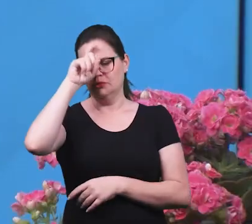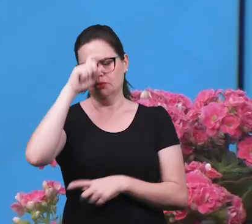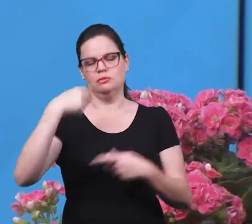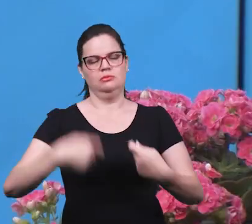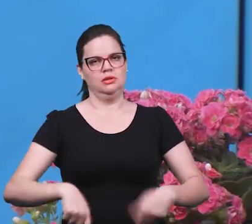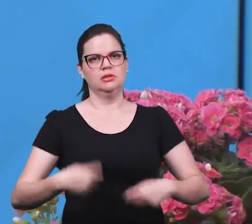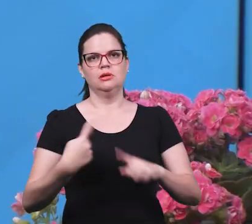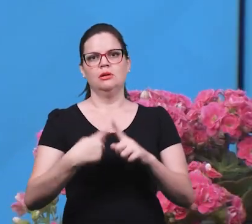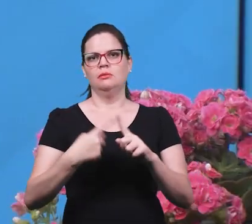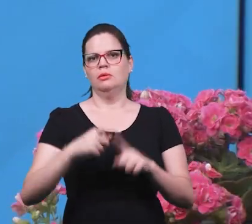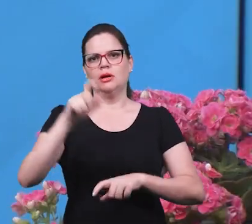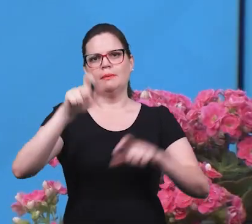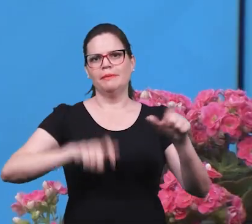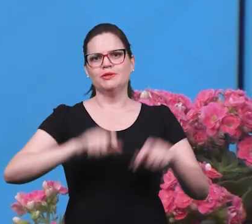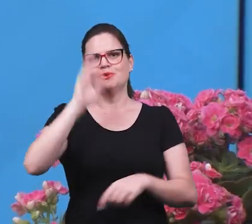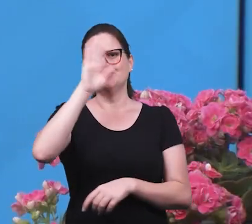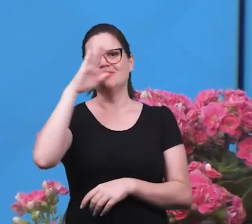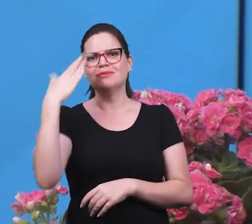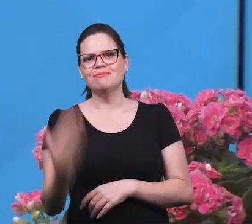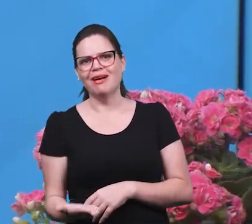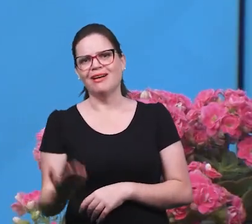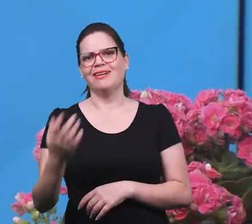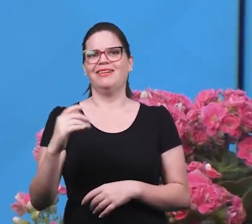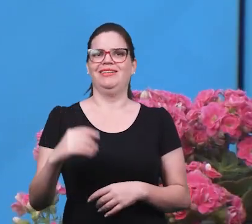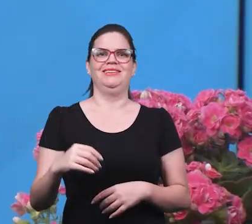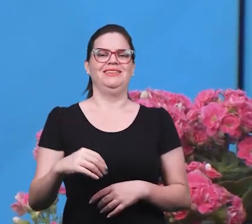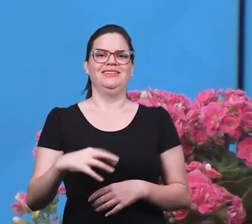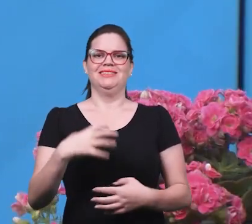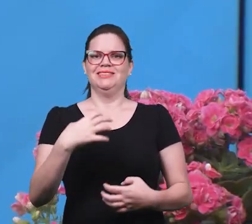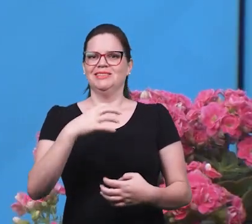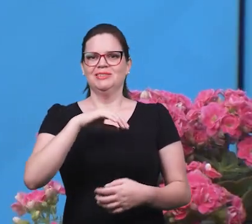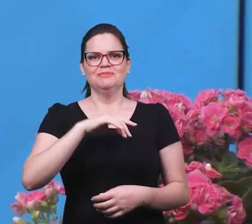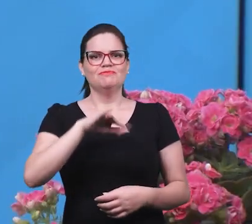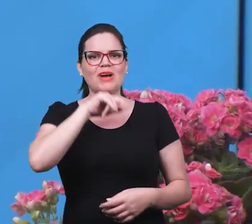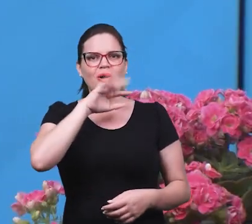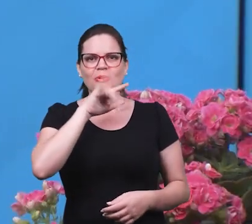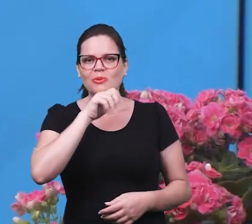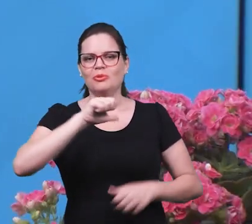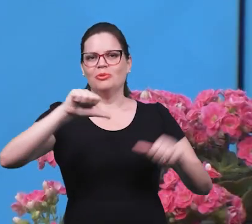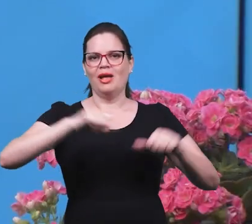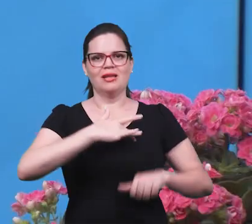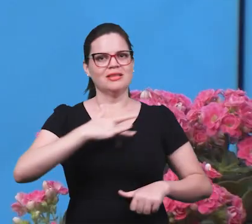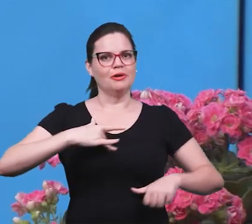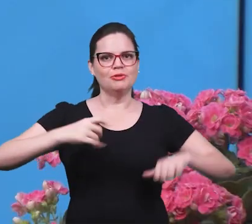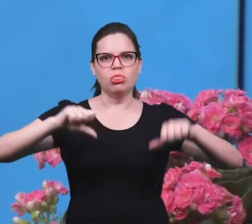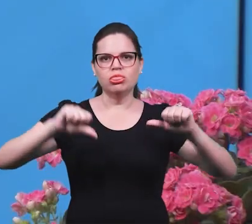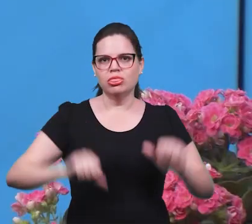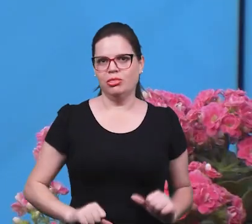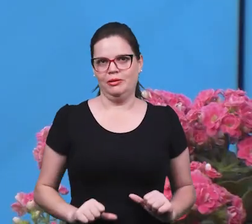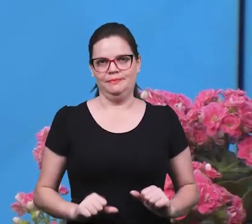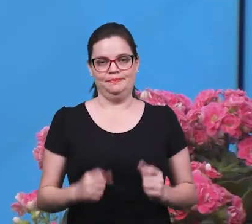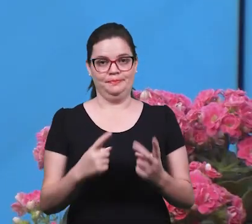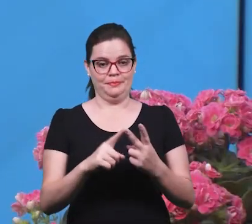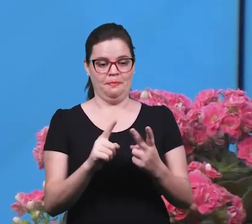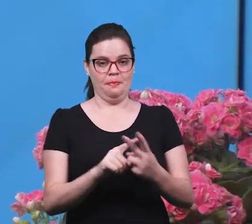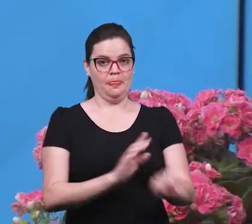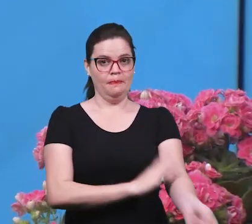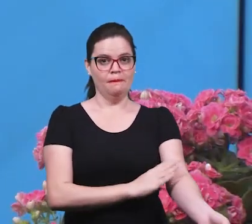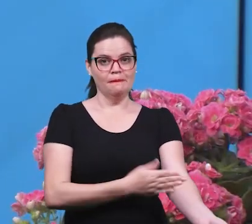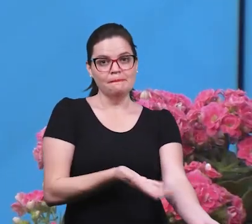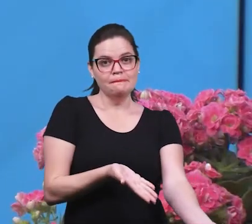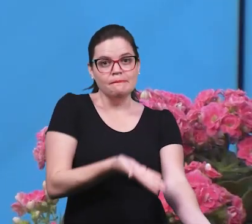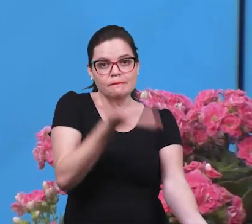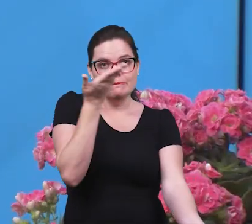né, porque o paciente desmaia, tem mal-estar, né, então agora a